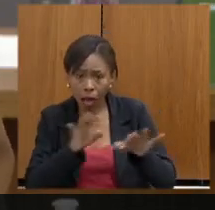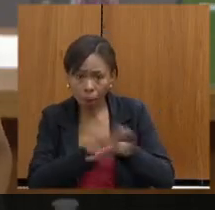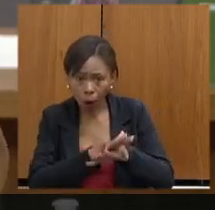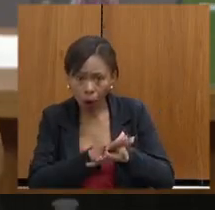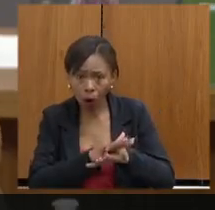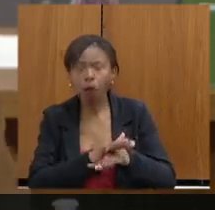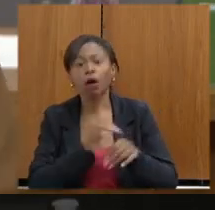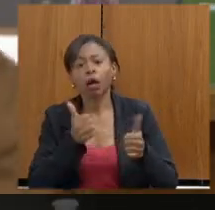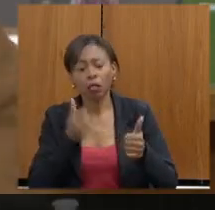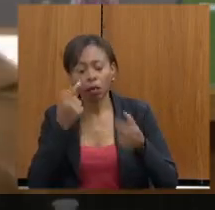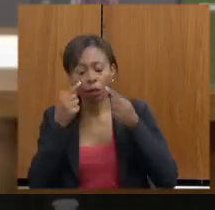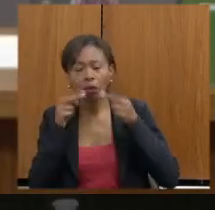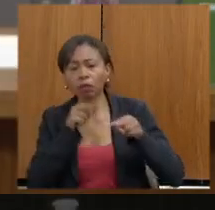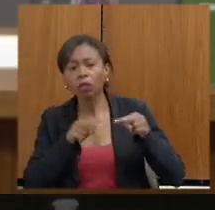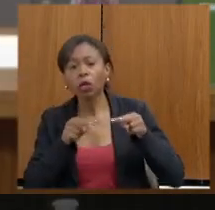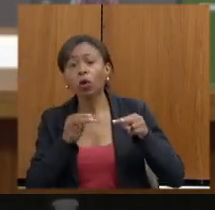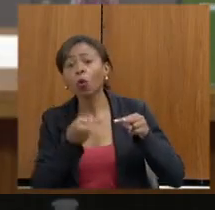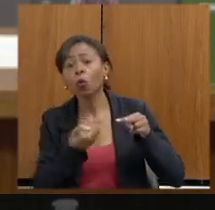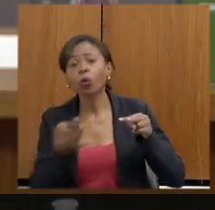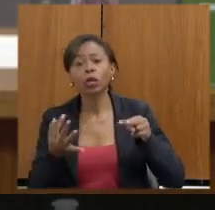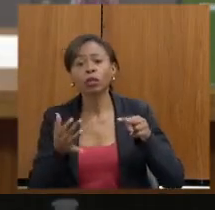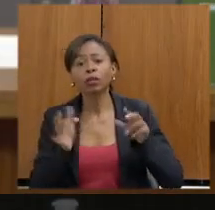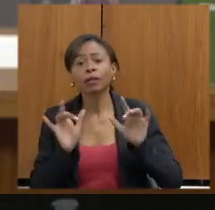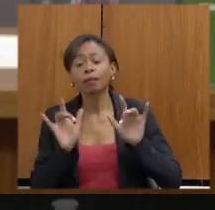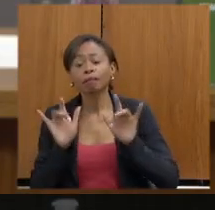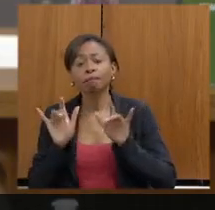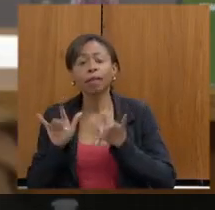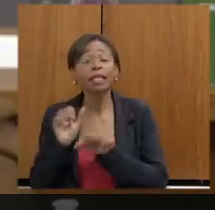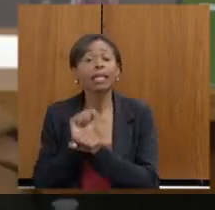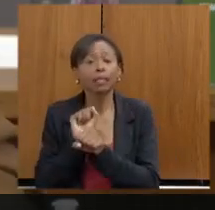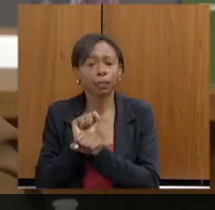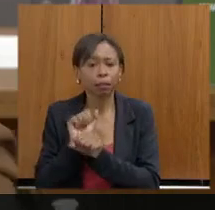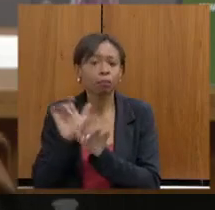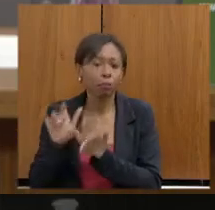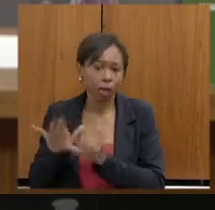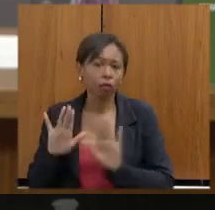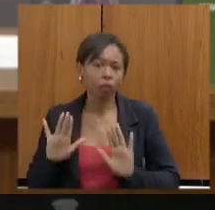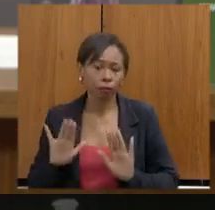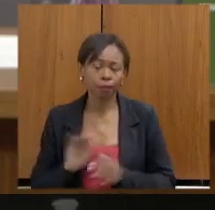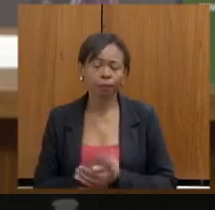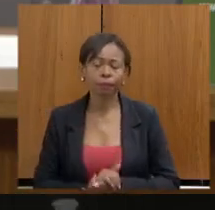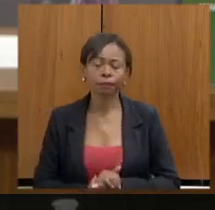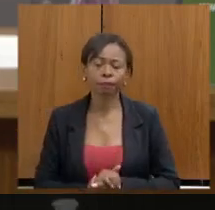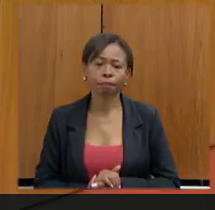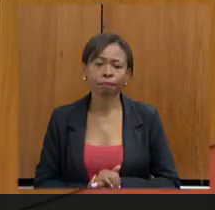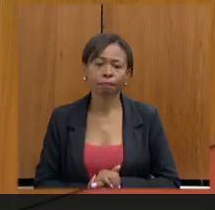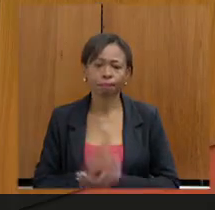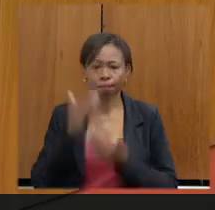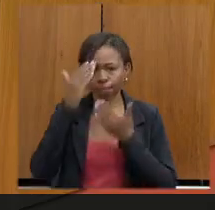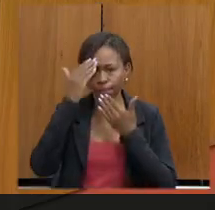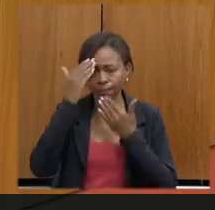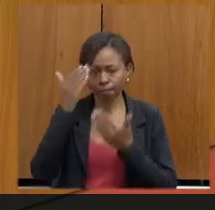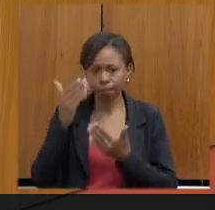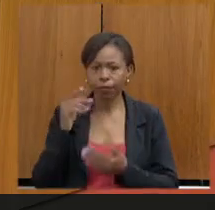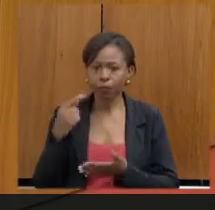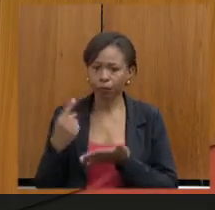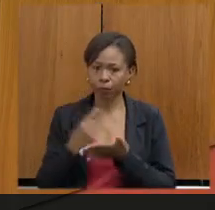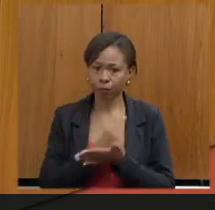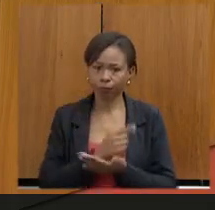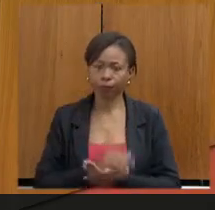gente tem e quantos são os ascendentes deu eu agradeço então né a intervenção da senhora e retorna a palavra primeira